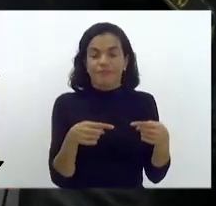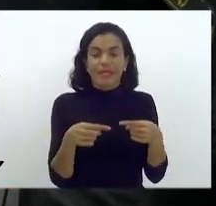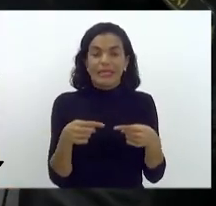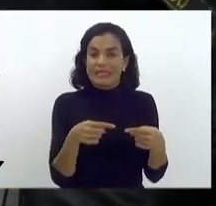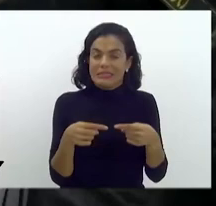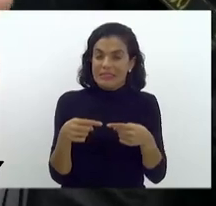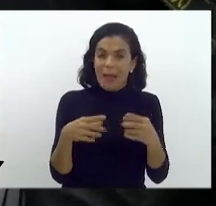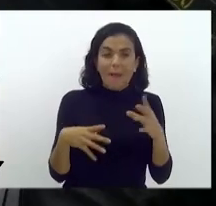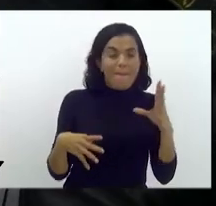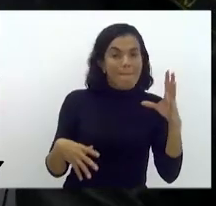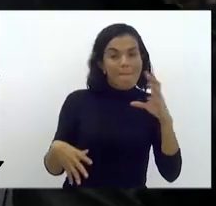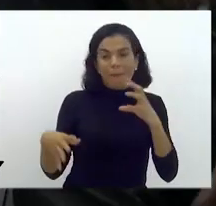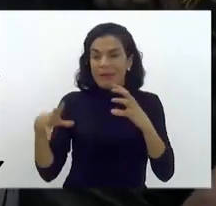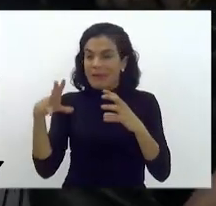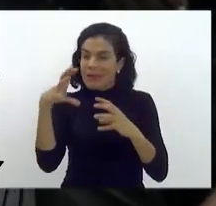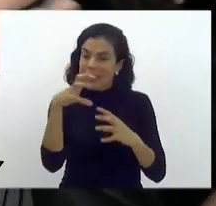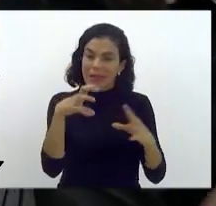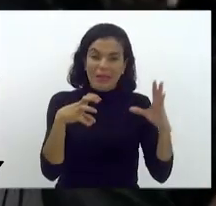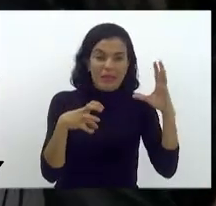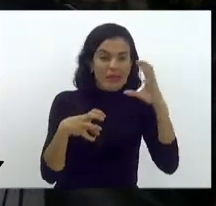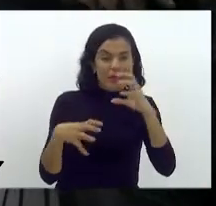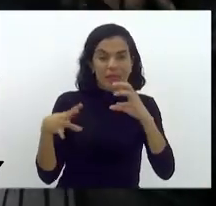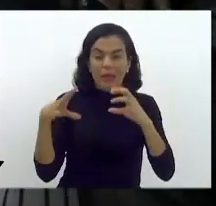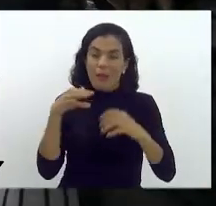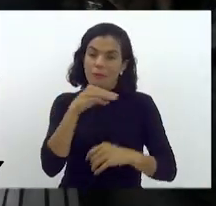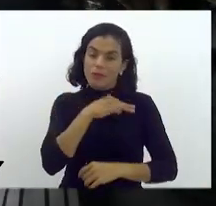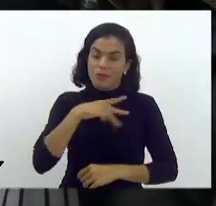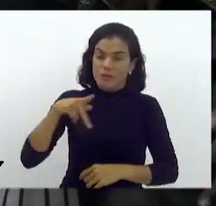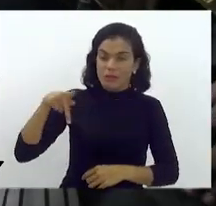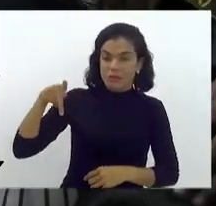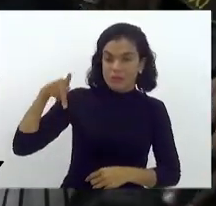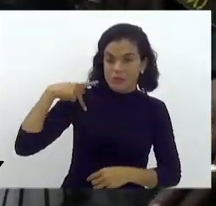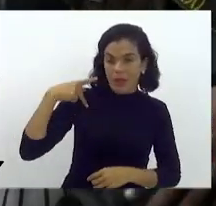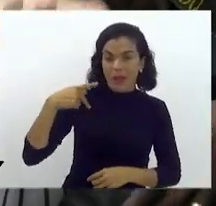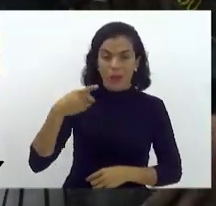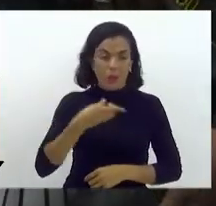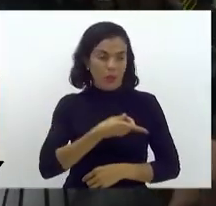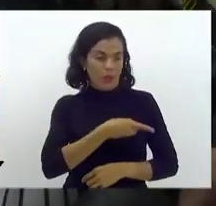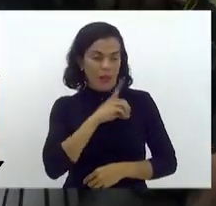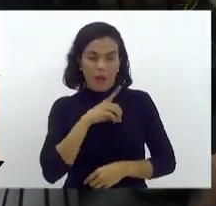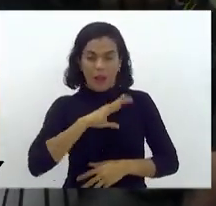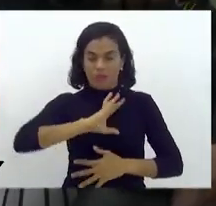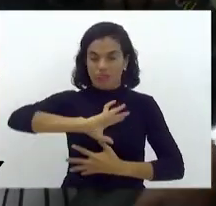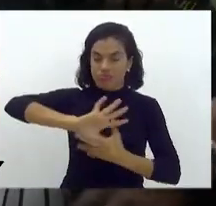briga entre aspas de Ministério Público com delegado